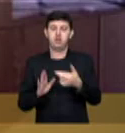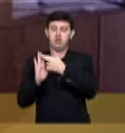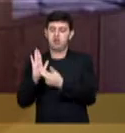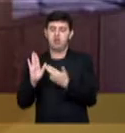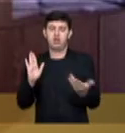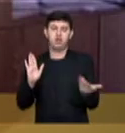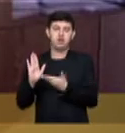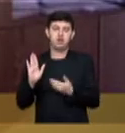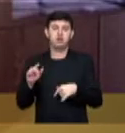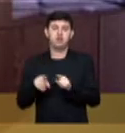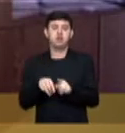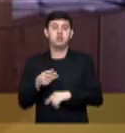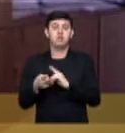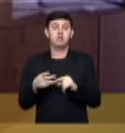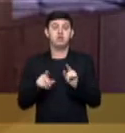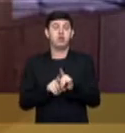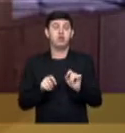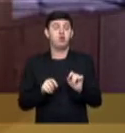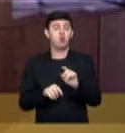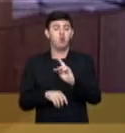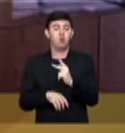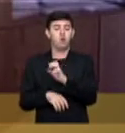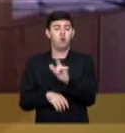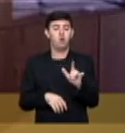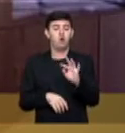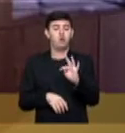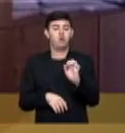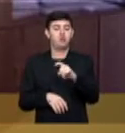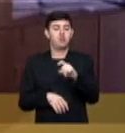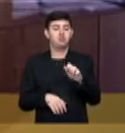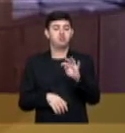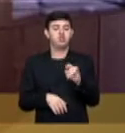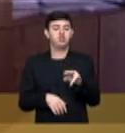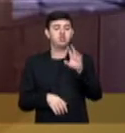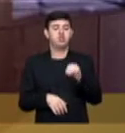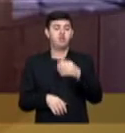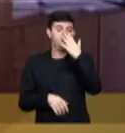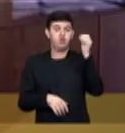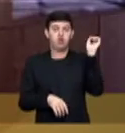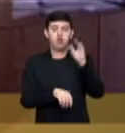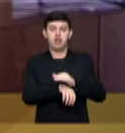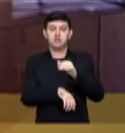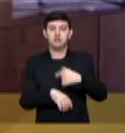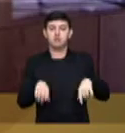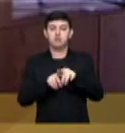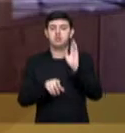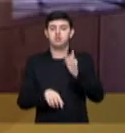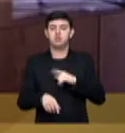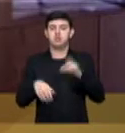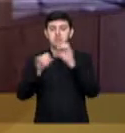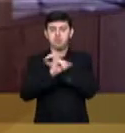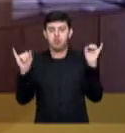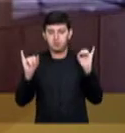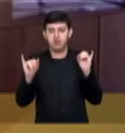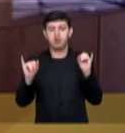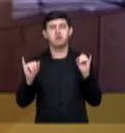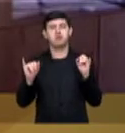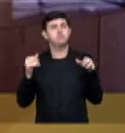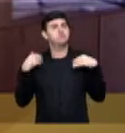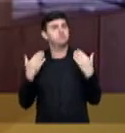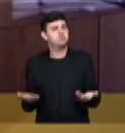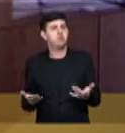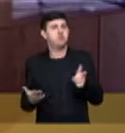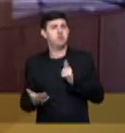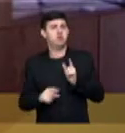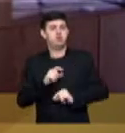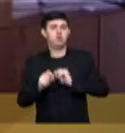a violação patente do rol taxativo das possibilidades de restrições quanto à propaganda, se e tão somente